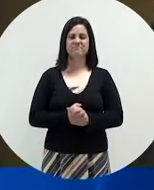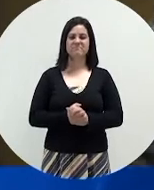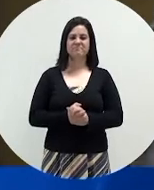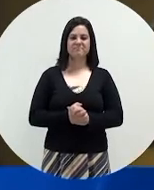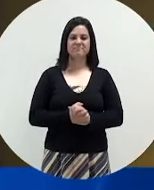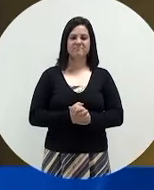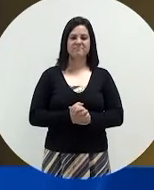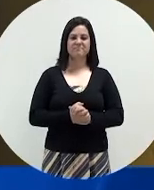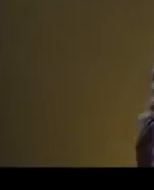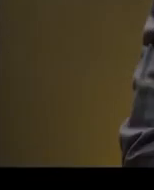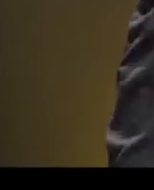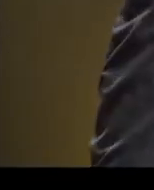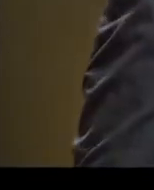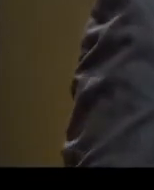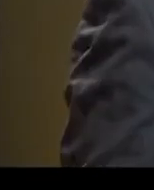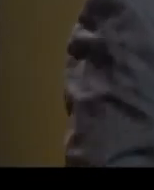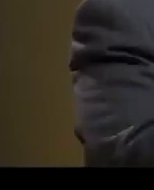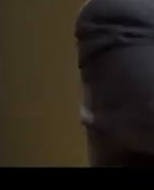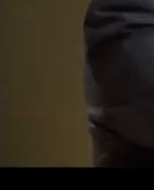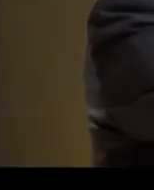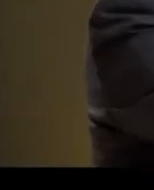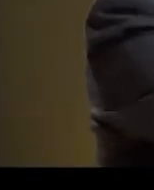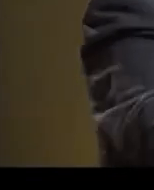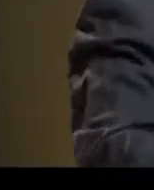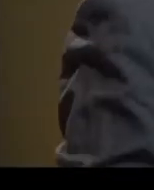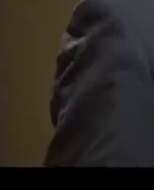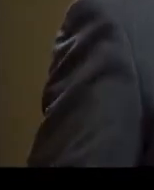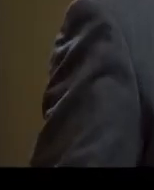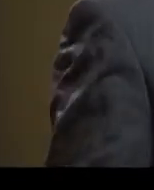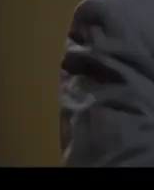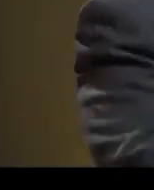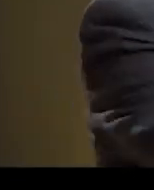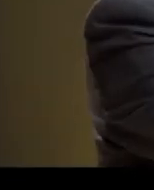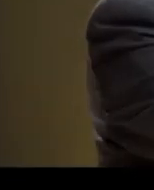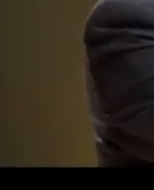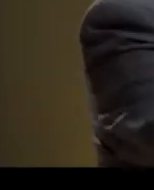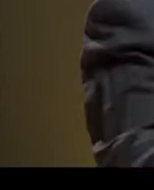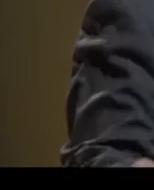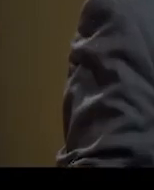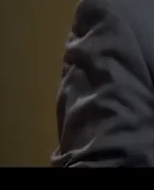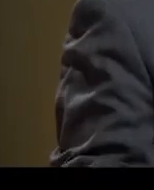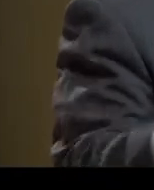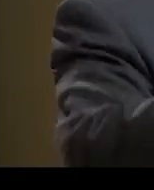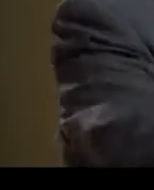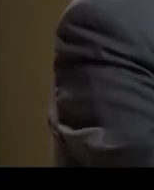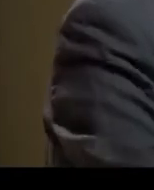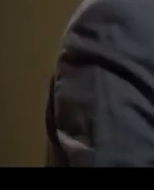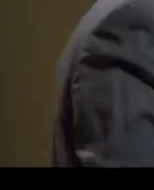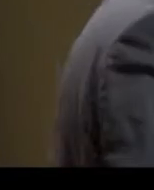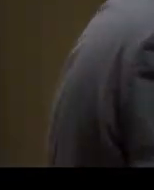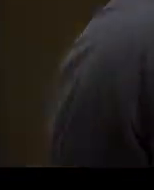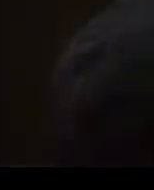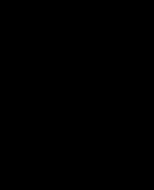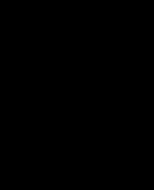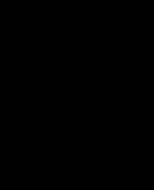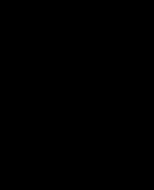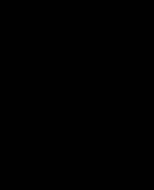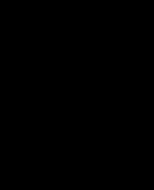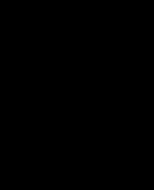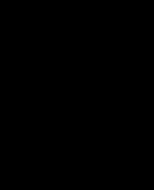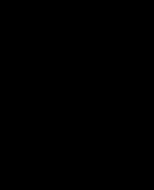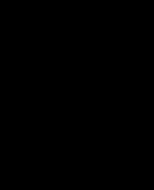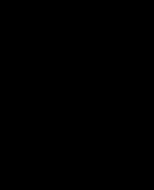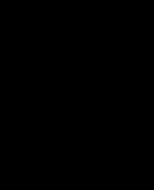você pode até não querer, mas Ele continua sendo o Senhor. Isso não muda nada a natureza dEle.